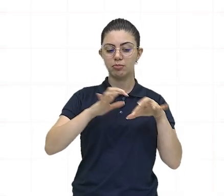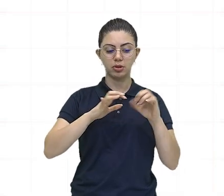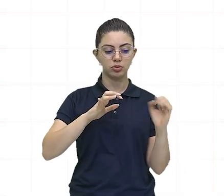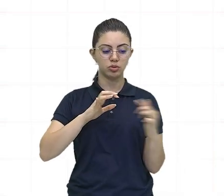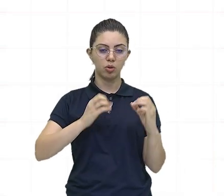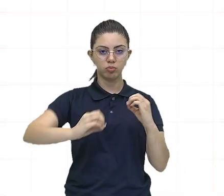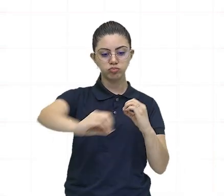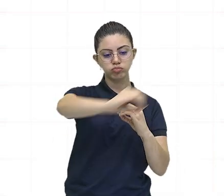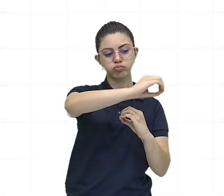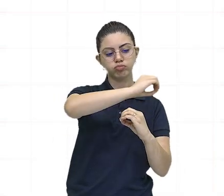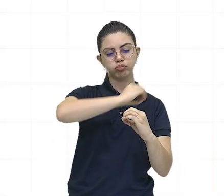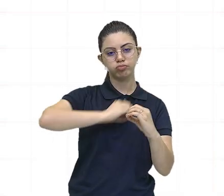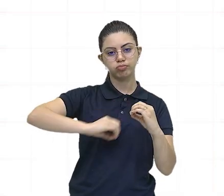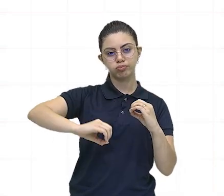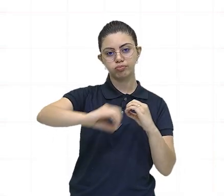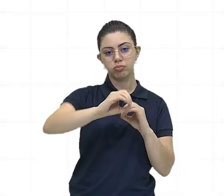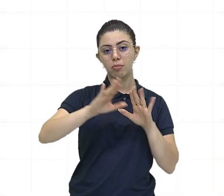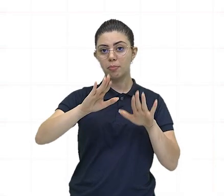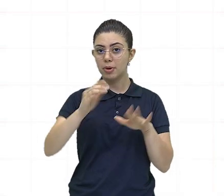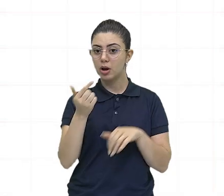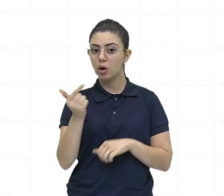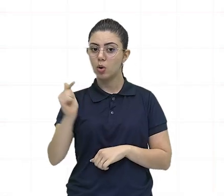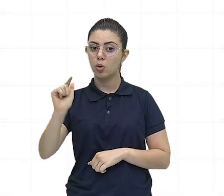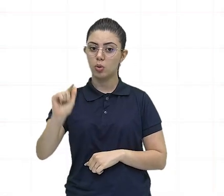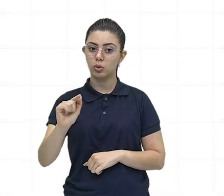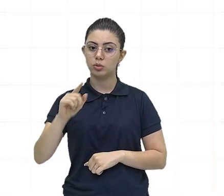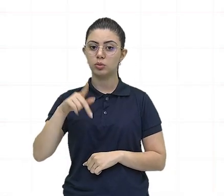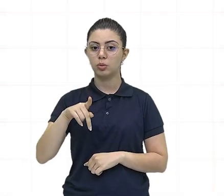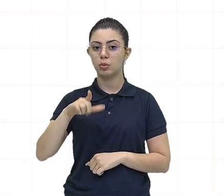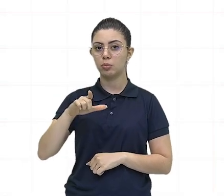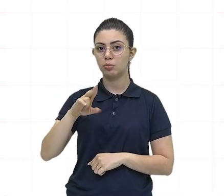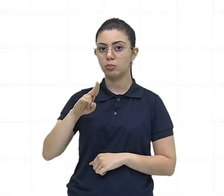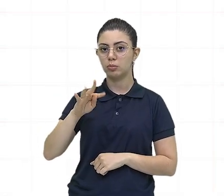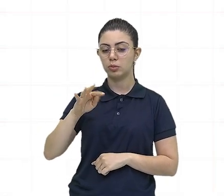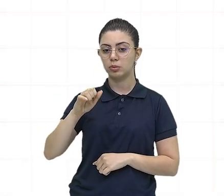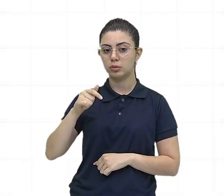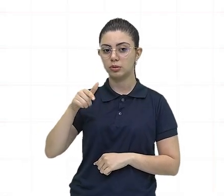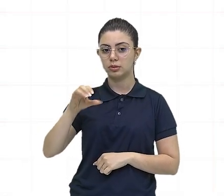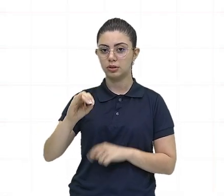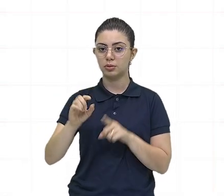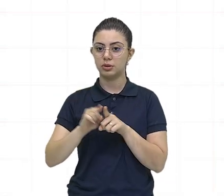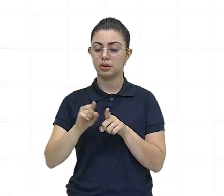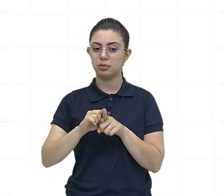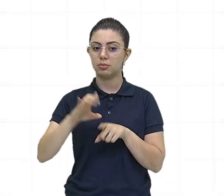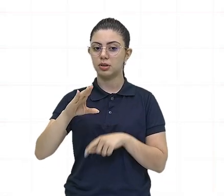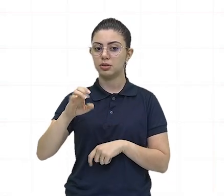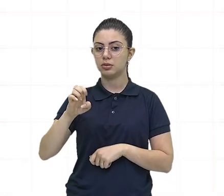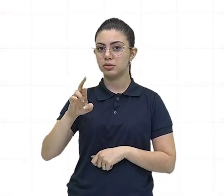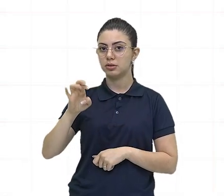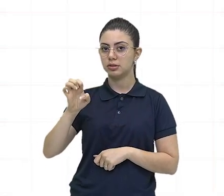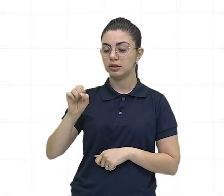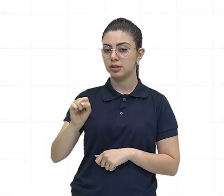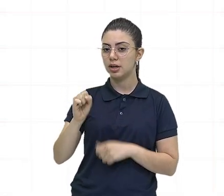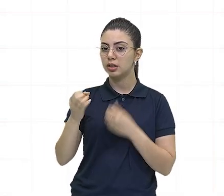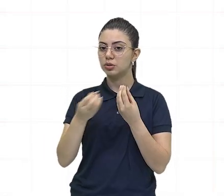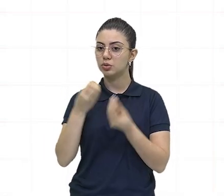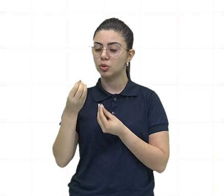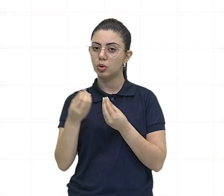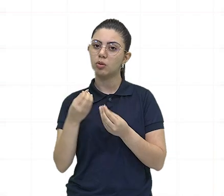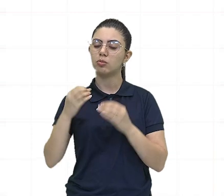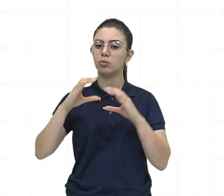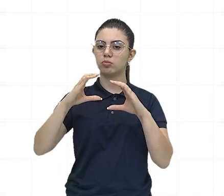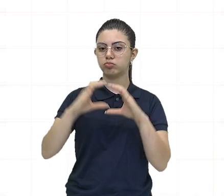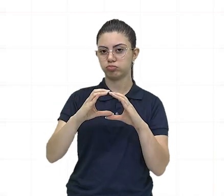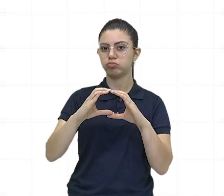Sol. O Plutão e o Céres, apesar de serem, como vocês podem ver nessa imagem, de corpo